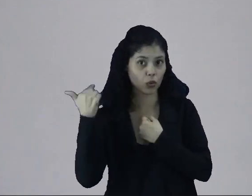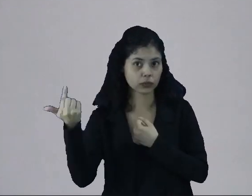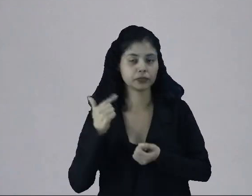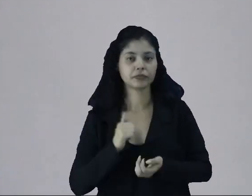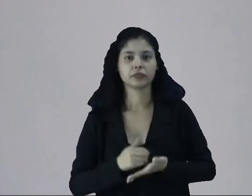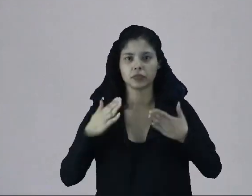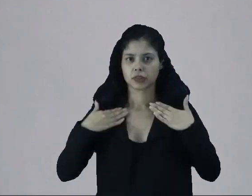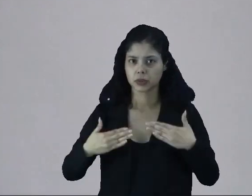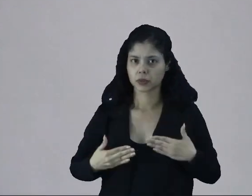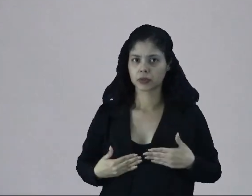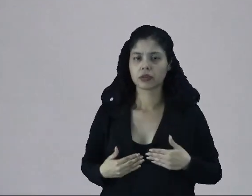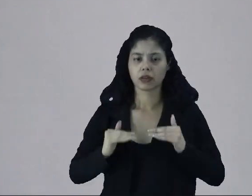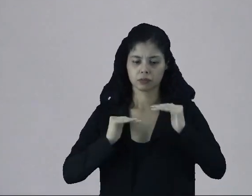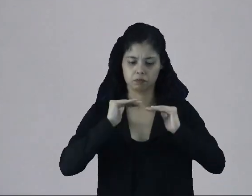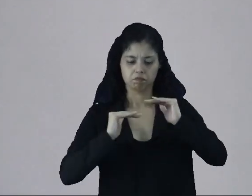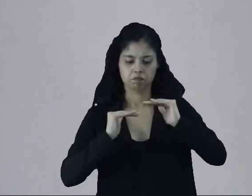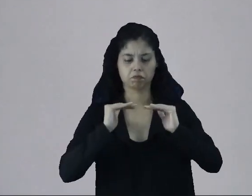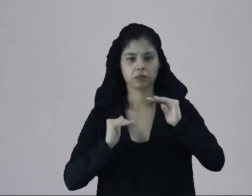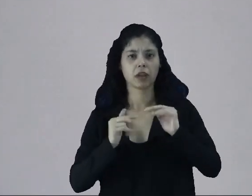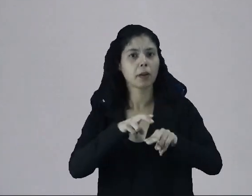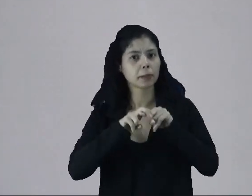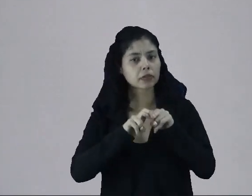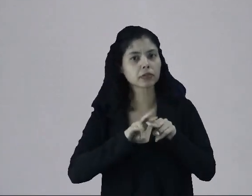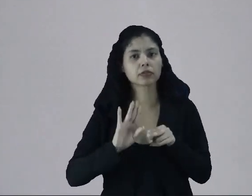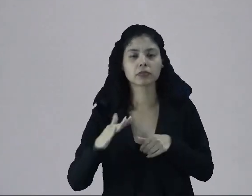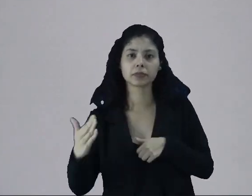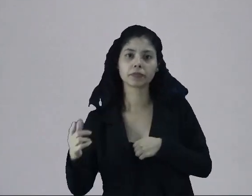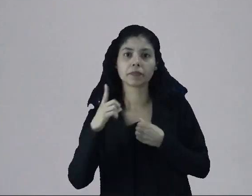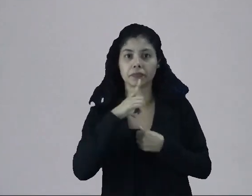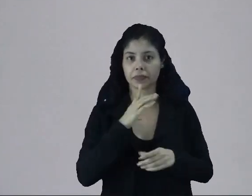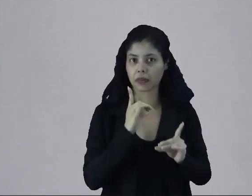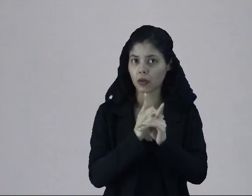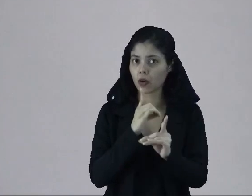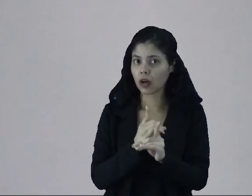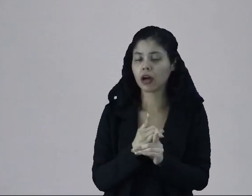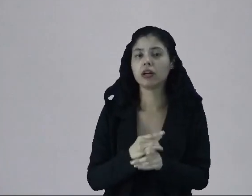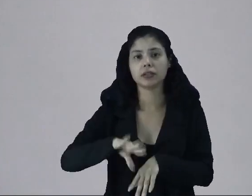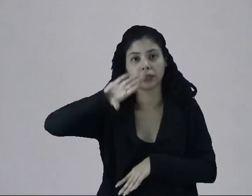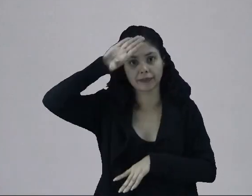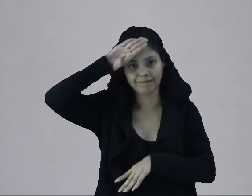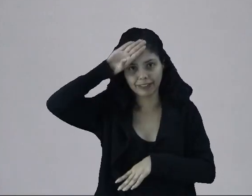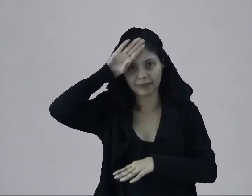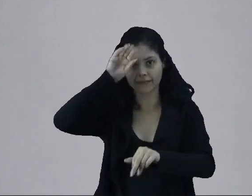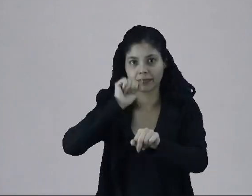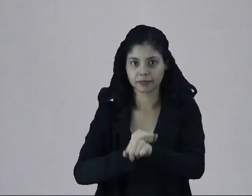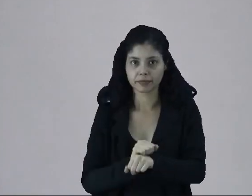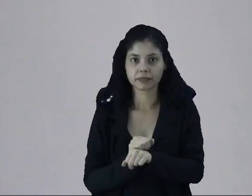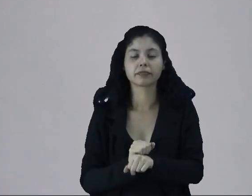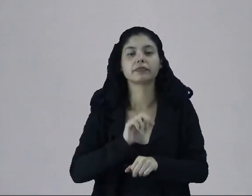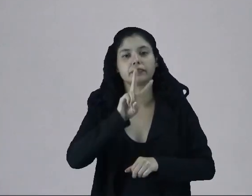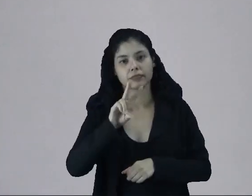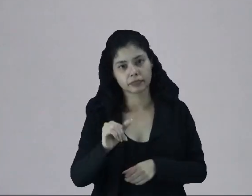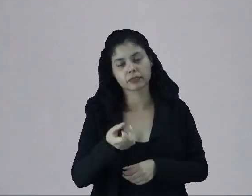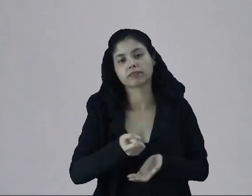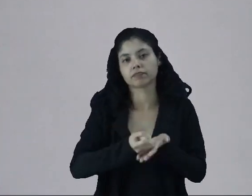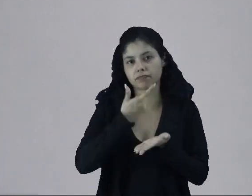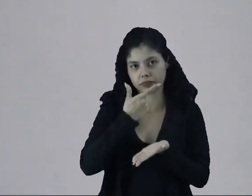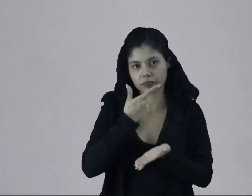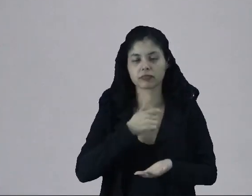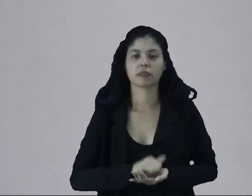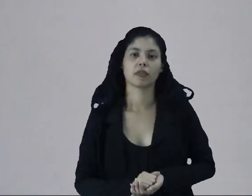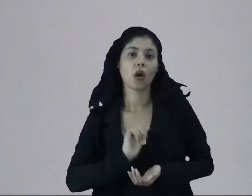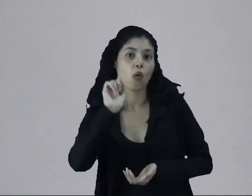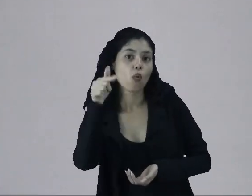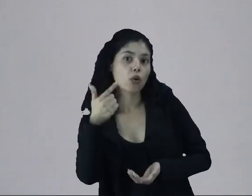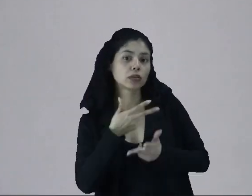corpo regula isso até um nível e é por isso que quando você identificar que essa febre não está cessando, você vai lá e toma um medicamento.